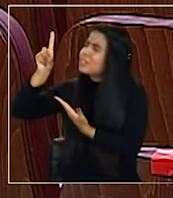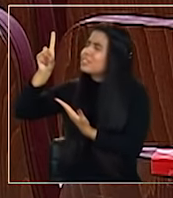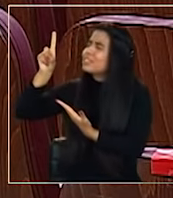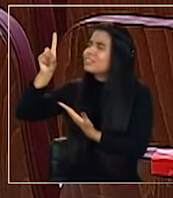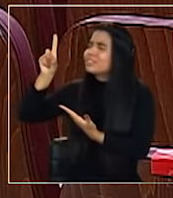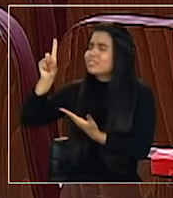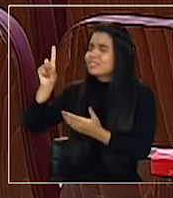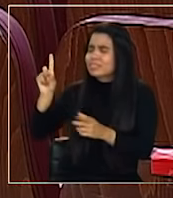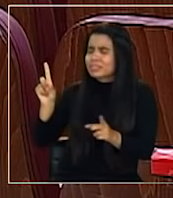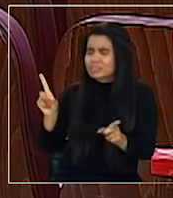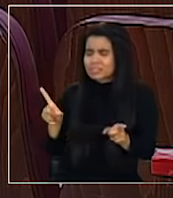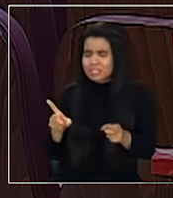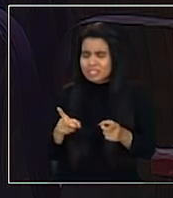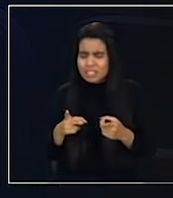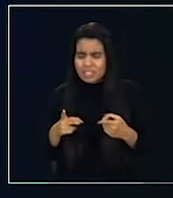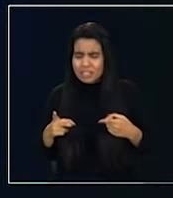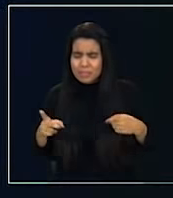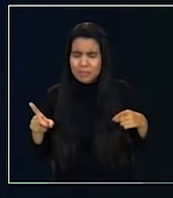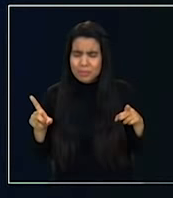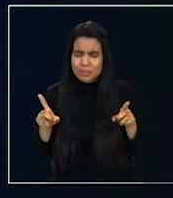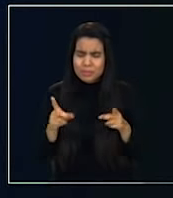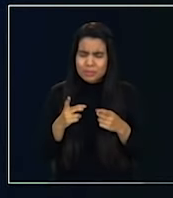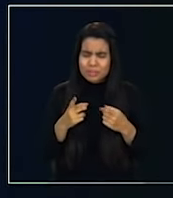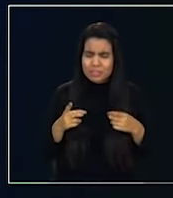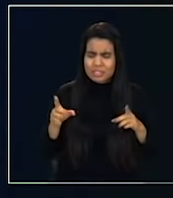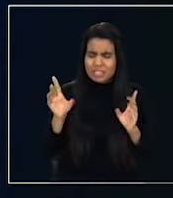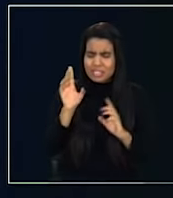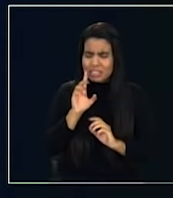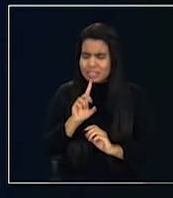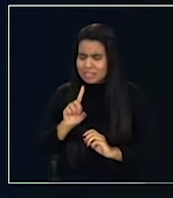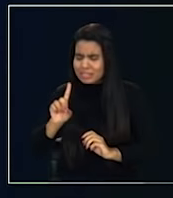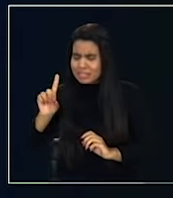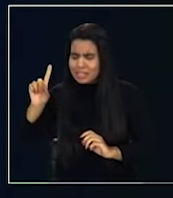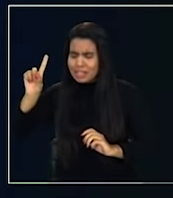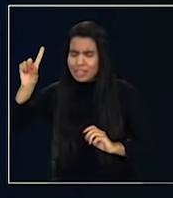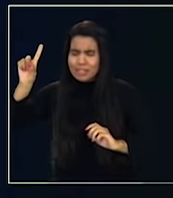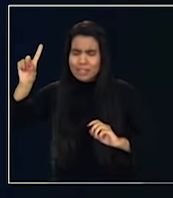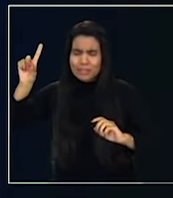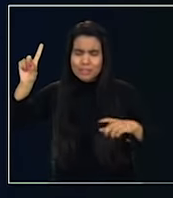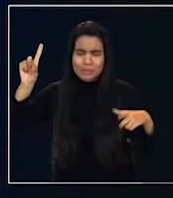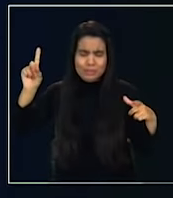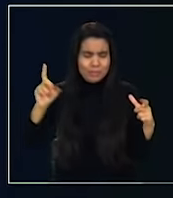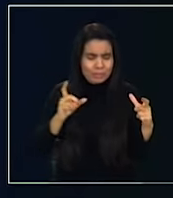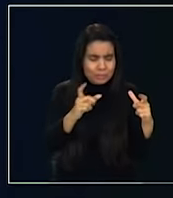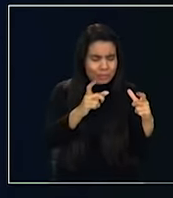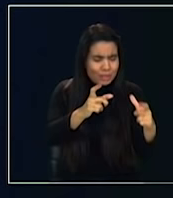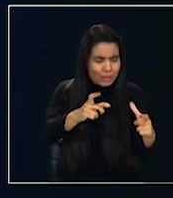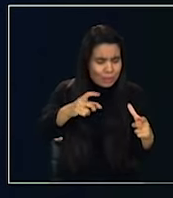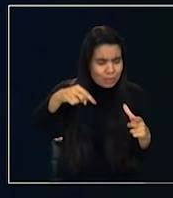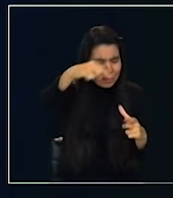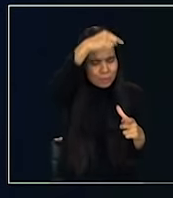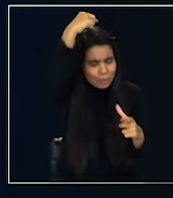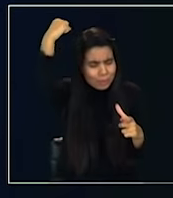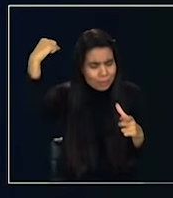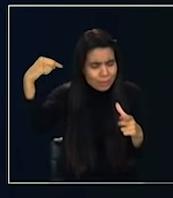Teus pés. Envolto neste santo